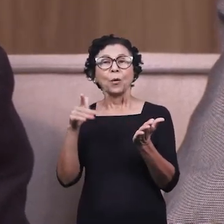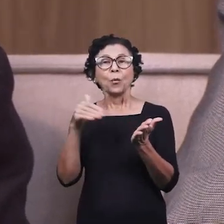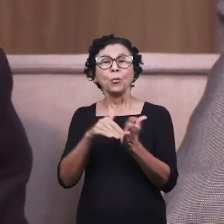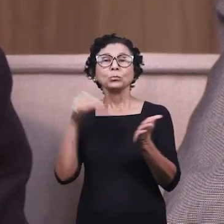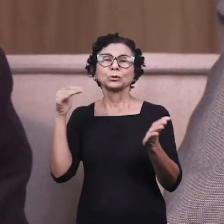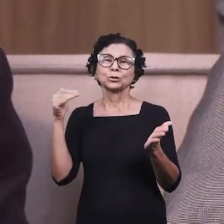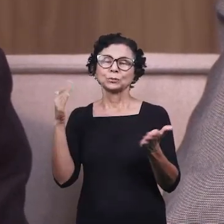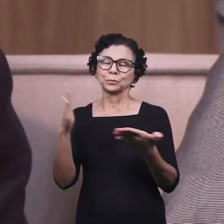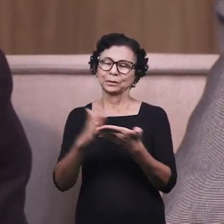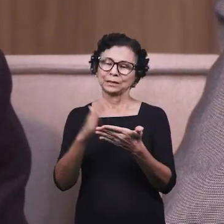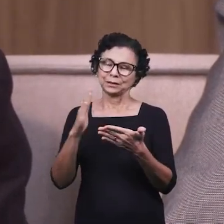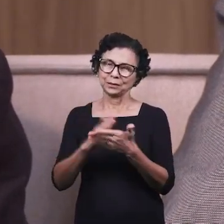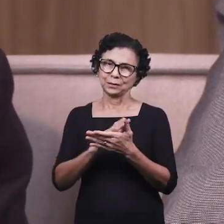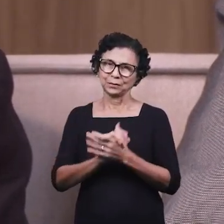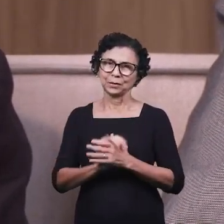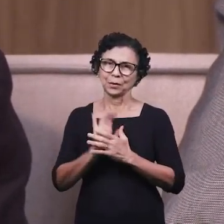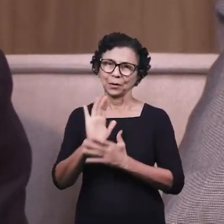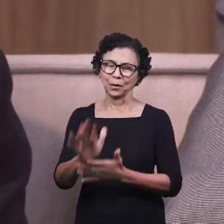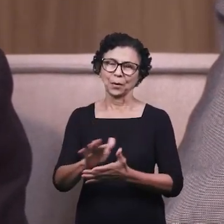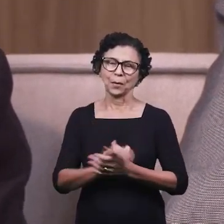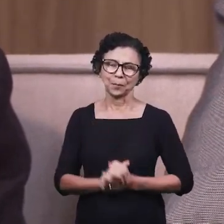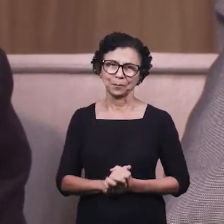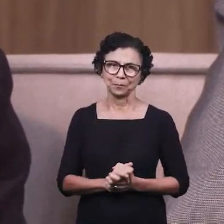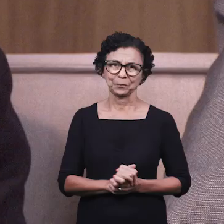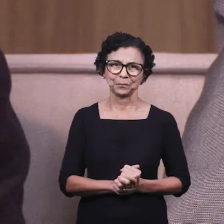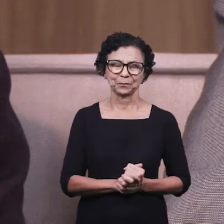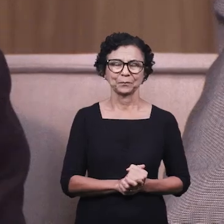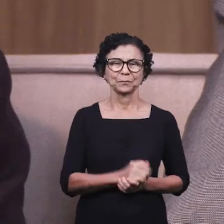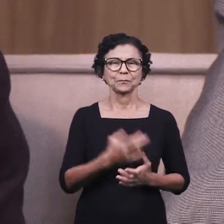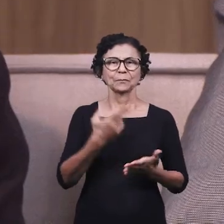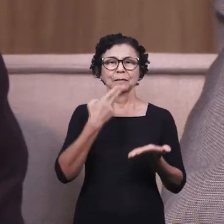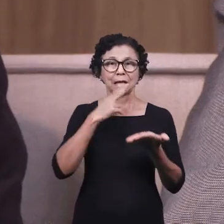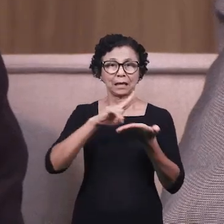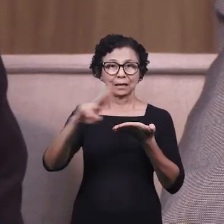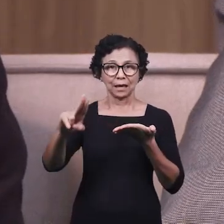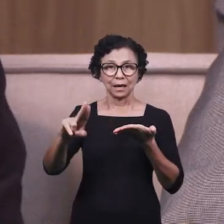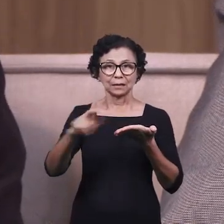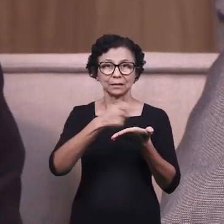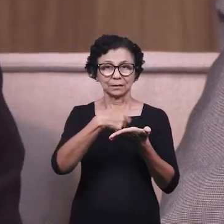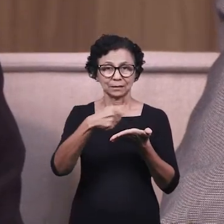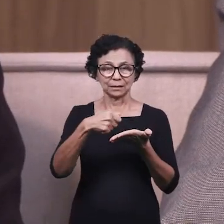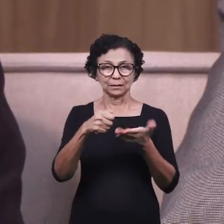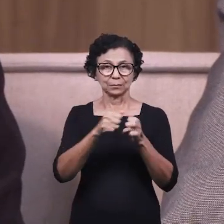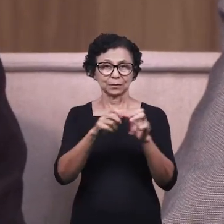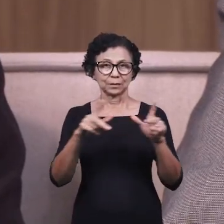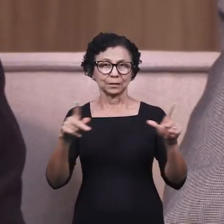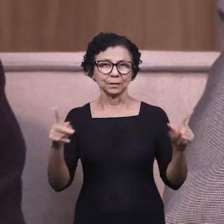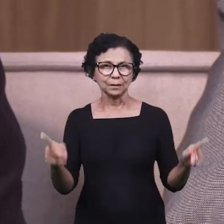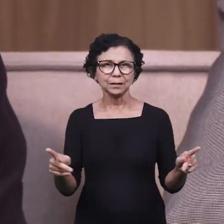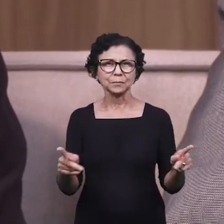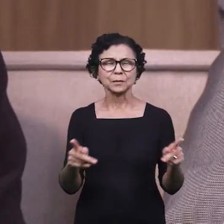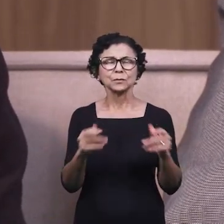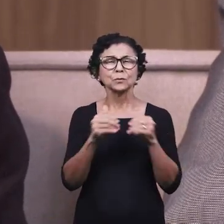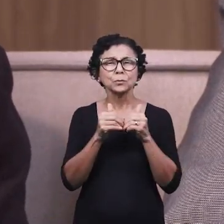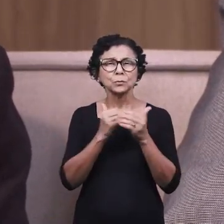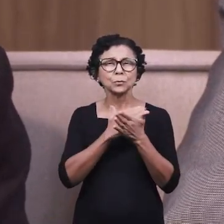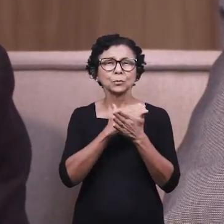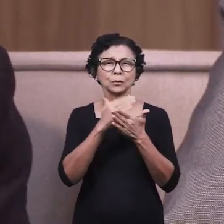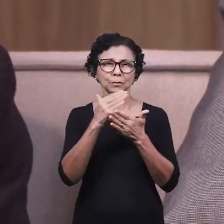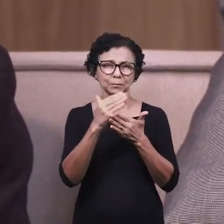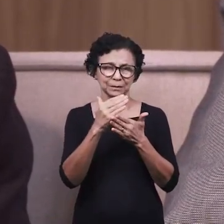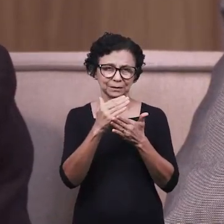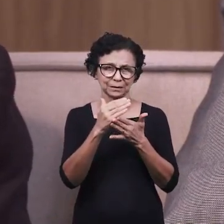vai perceber uma coisa interessante, olha a ligação que existe. Em cada uma das cartas que foi escrito no livro de Apocalipse, sempre